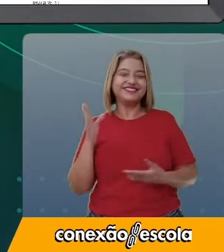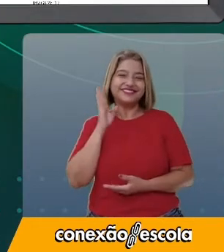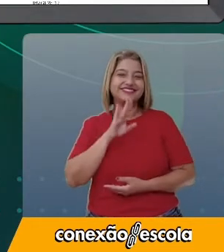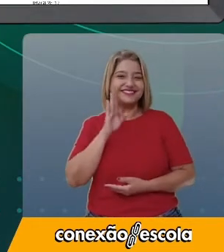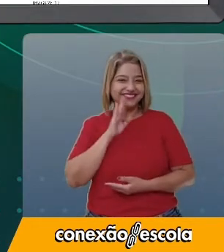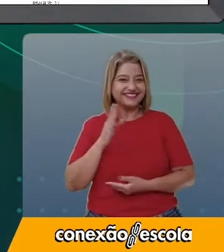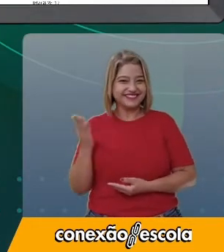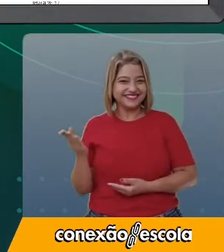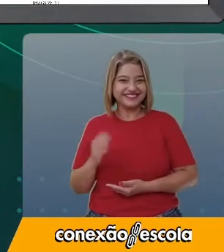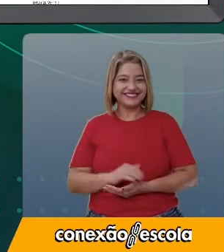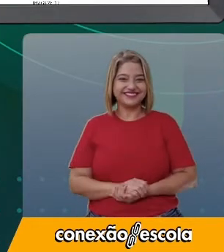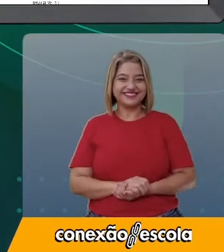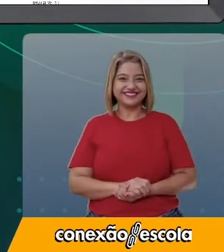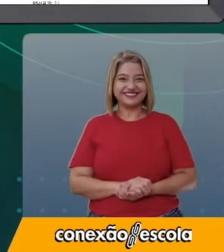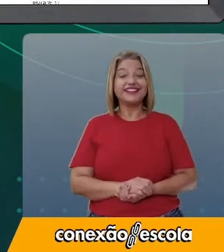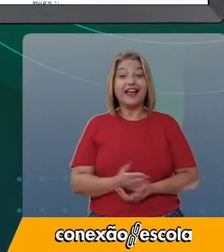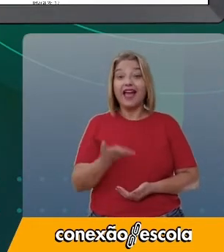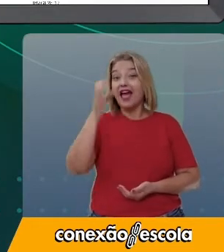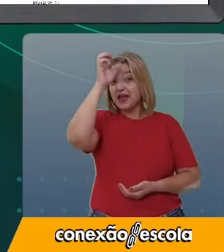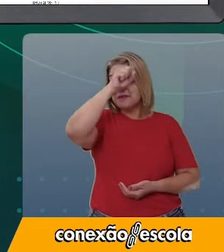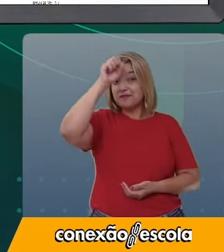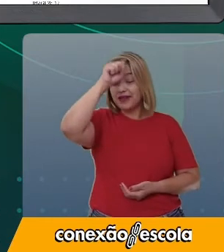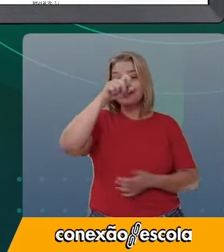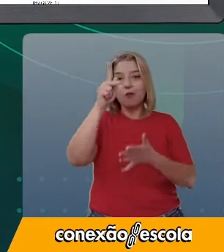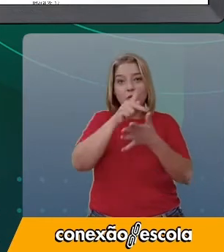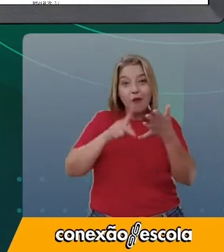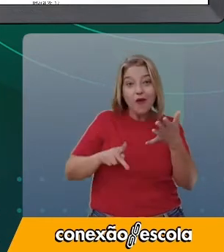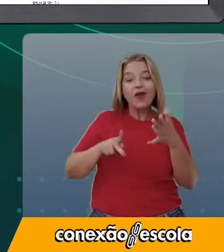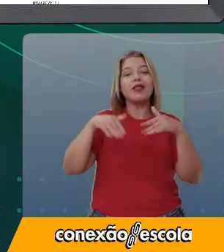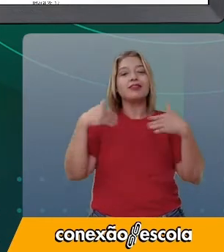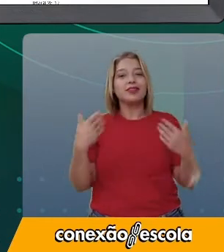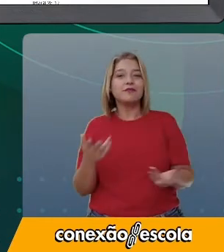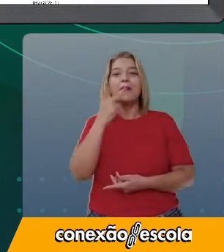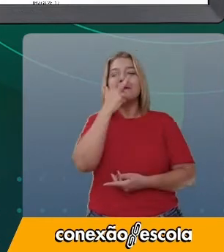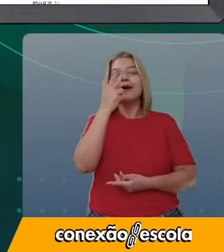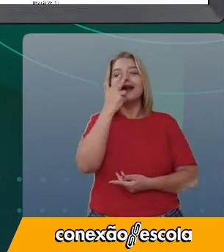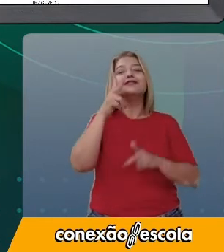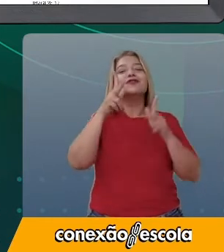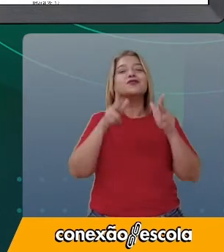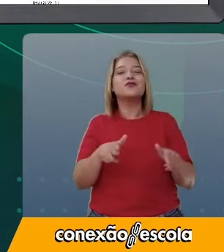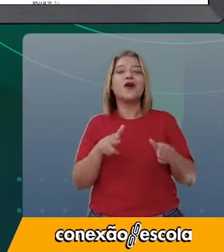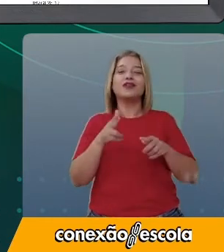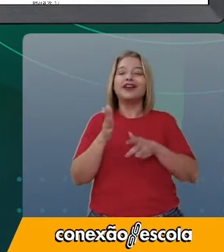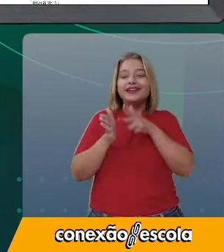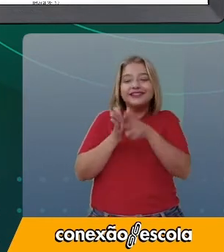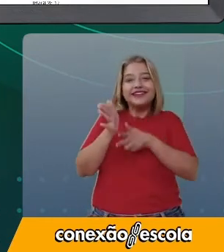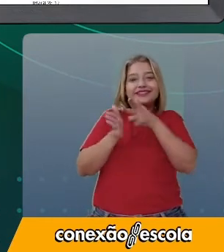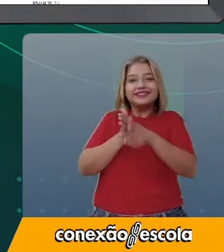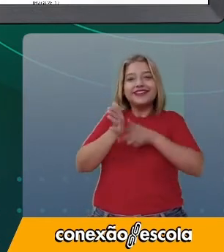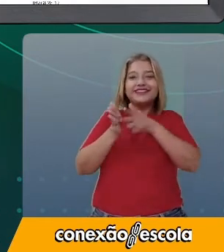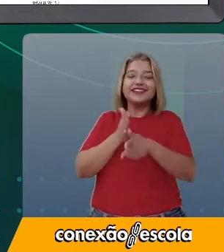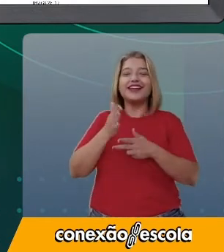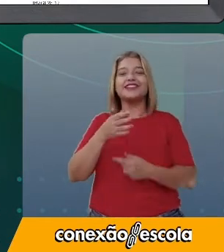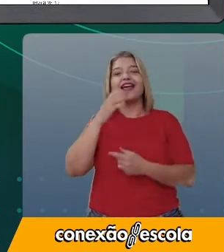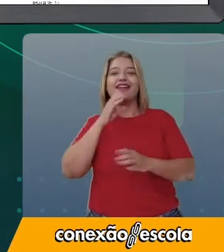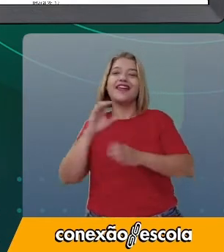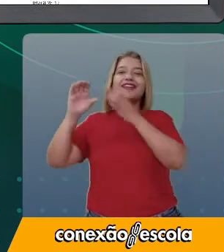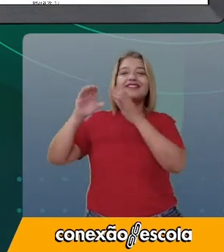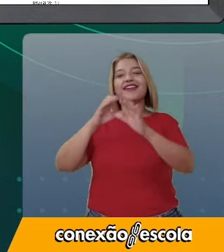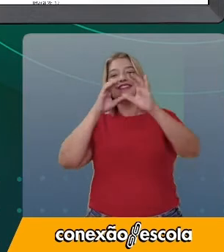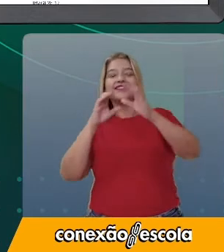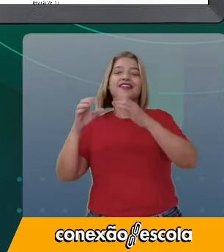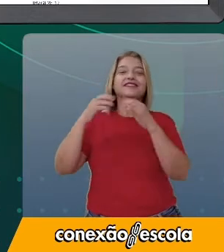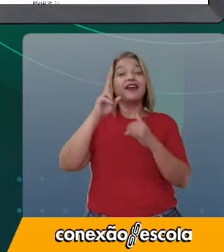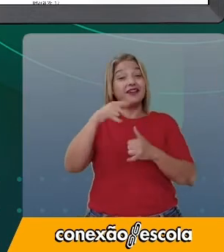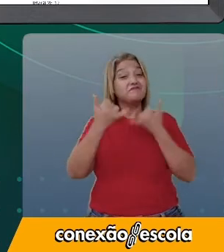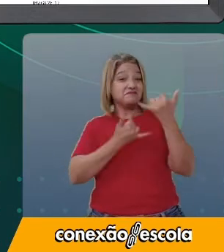né? Vamos aprender o poema e depois andar como um trenzinho recitando. Vai ser muito legal, vai ser uma